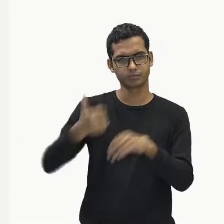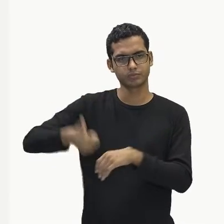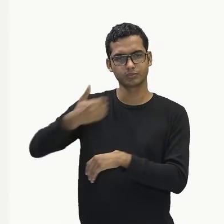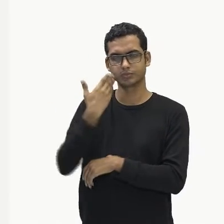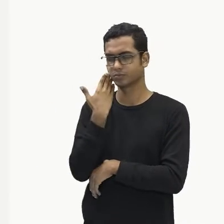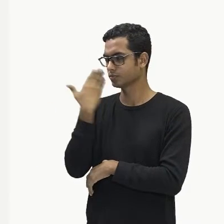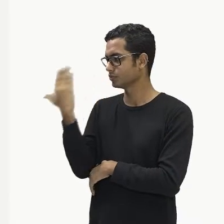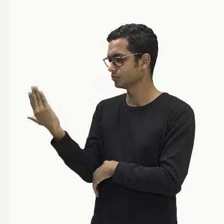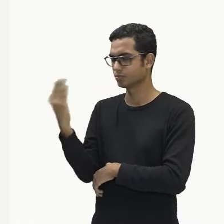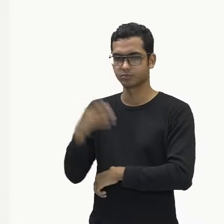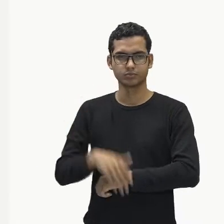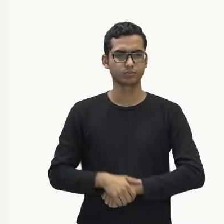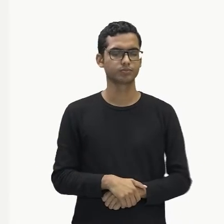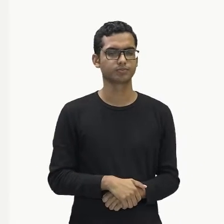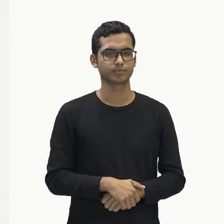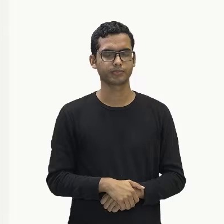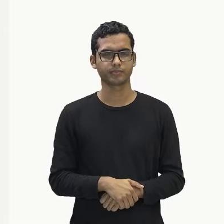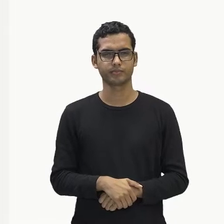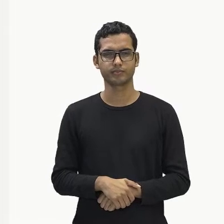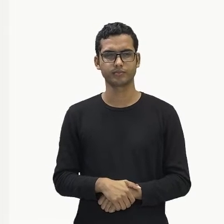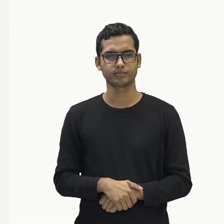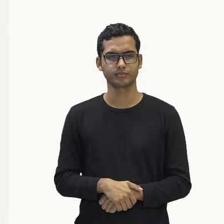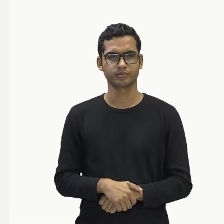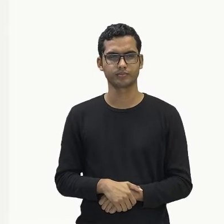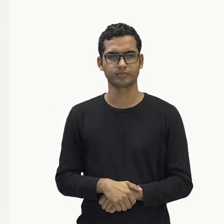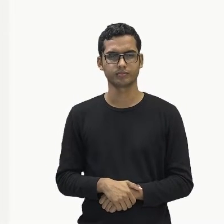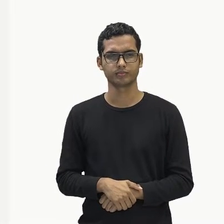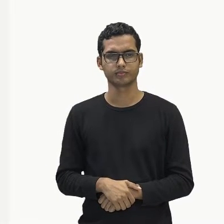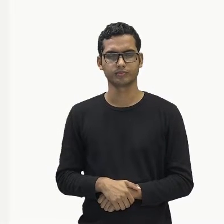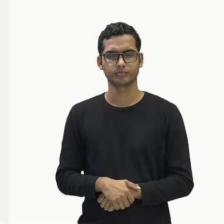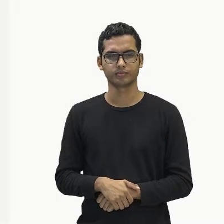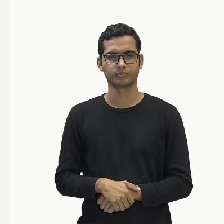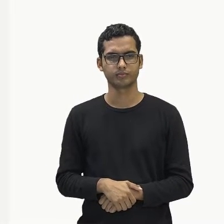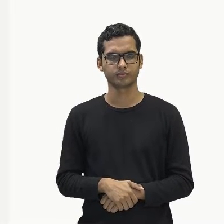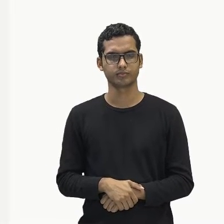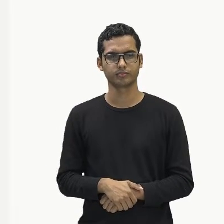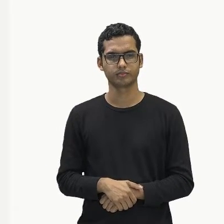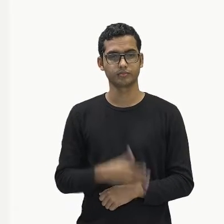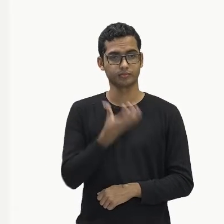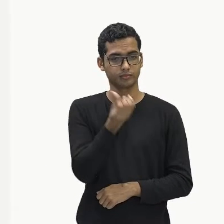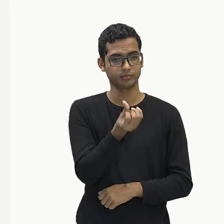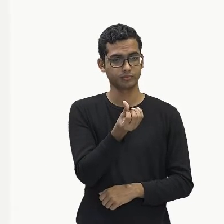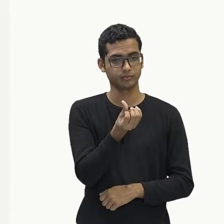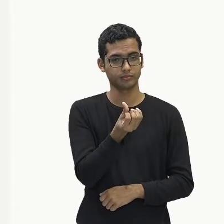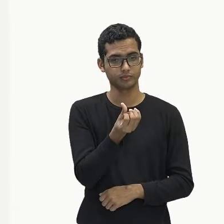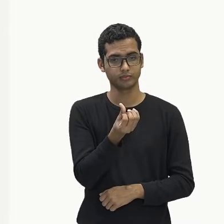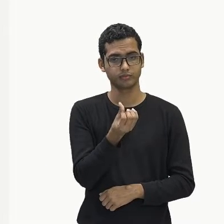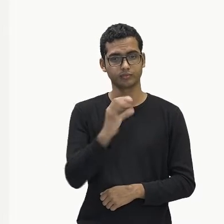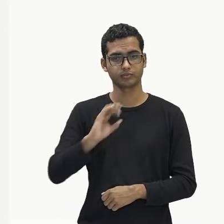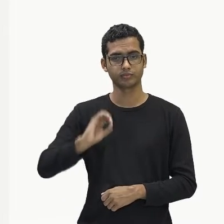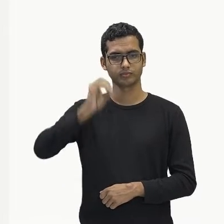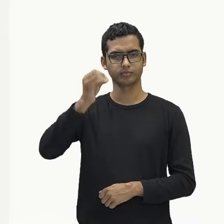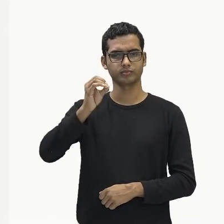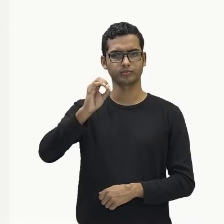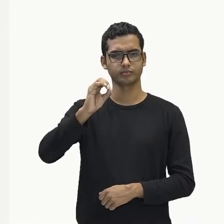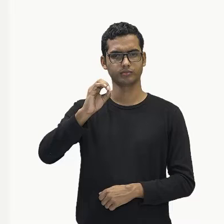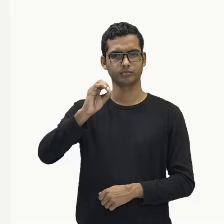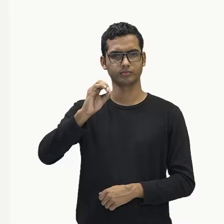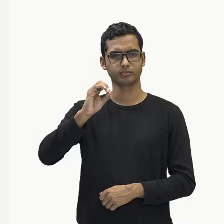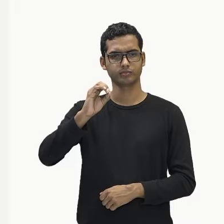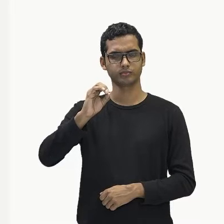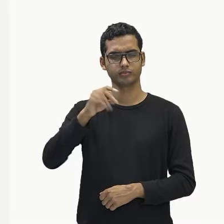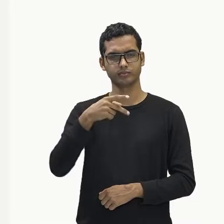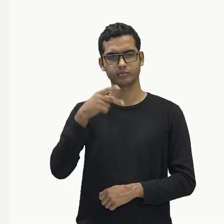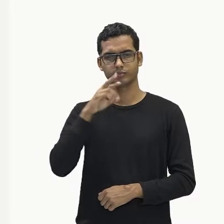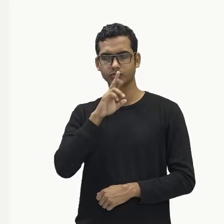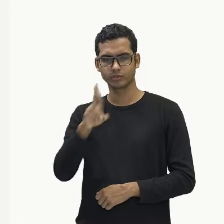de potenciação. Não é? Onde o número elevado a zero é 1. Ó, 6 elevado a zero, 1.